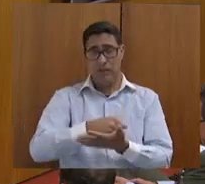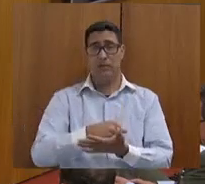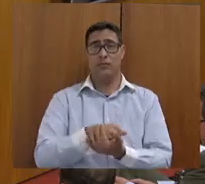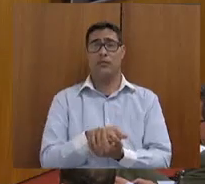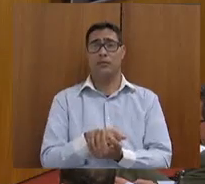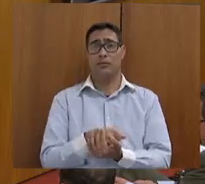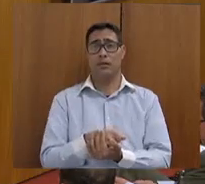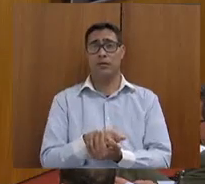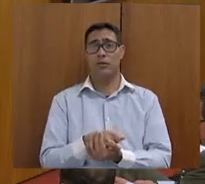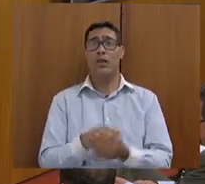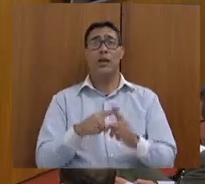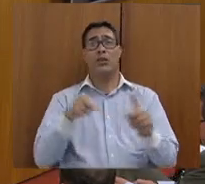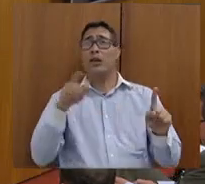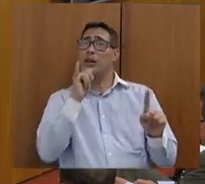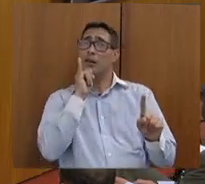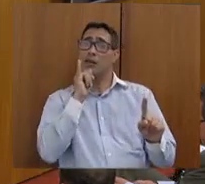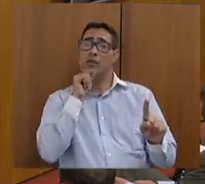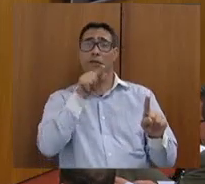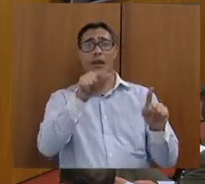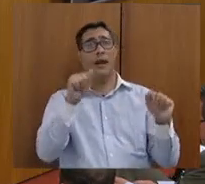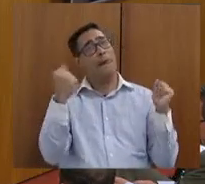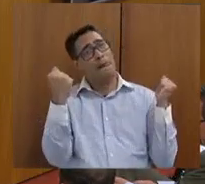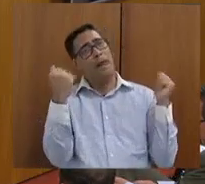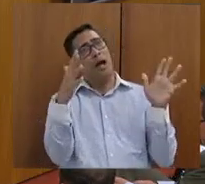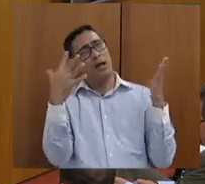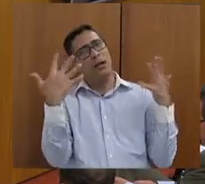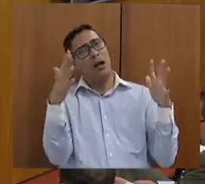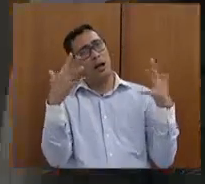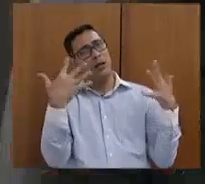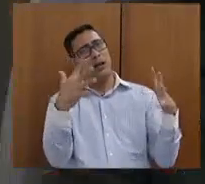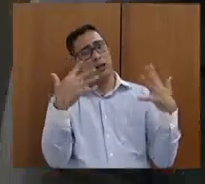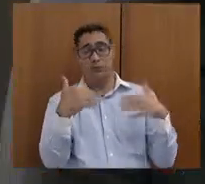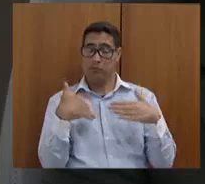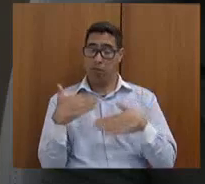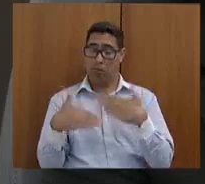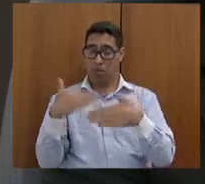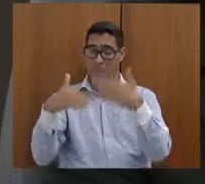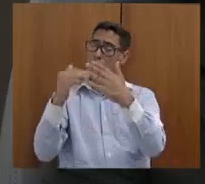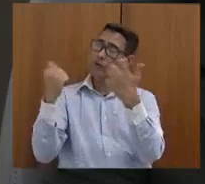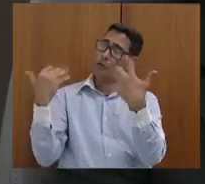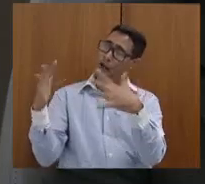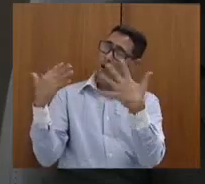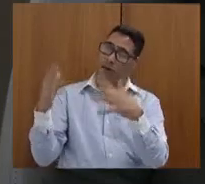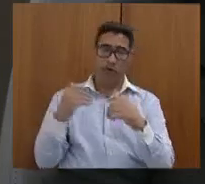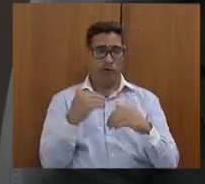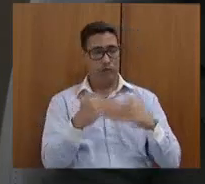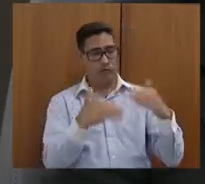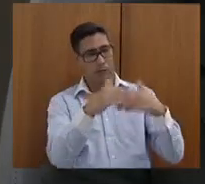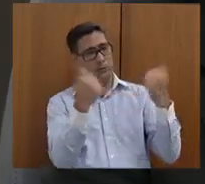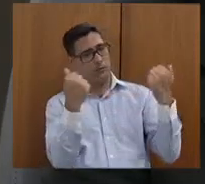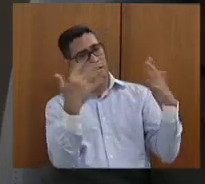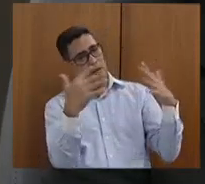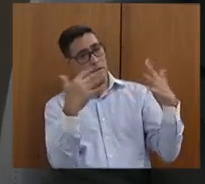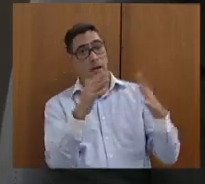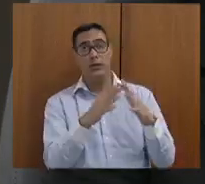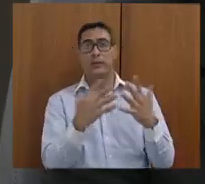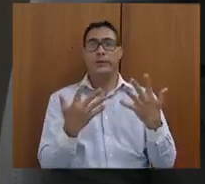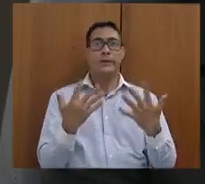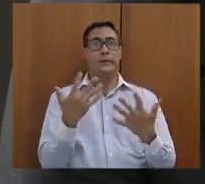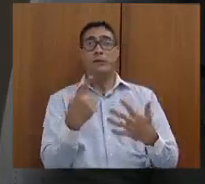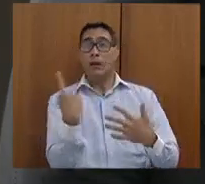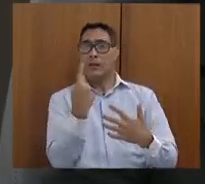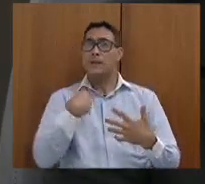só ficar aplaudindo os avanços conquistados e não ficarmos reféns de cobrar